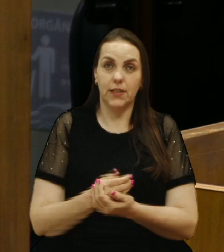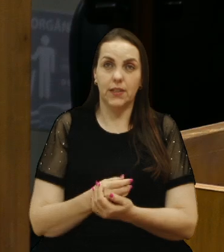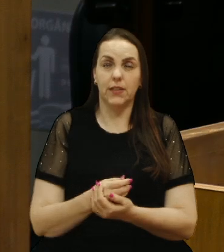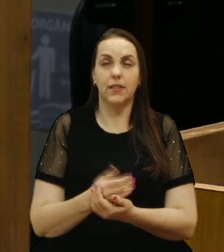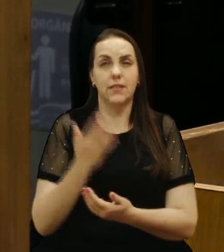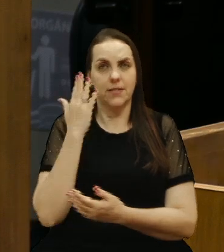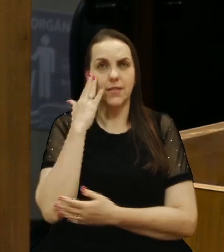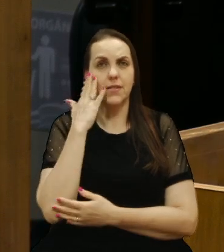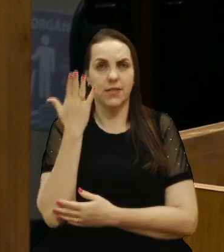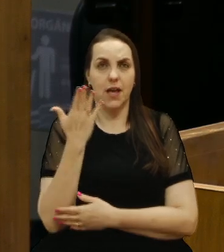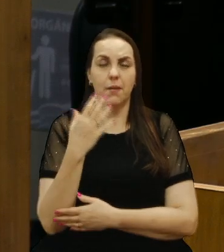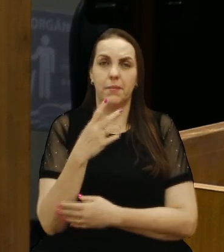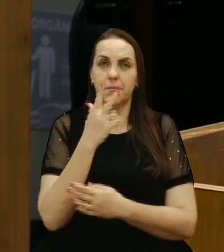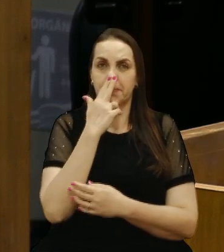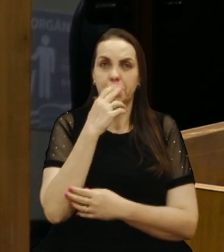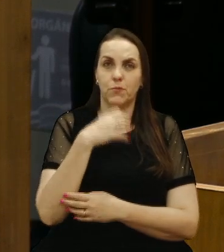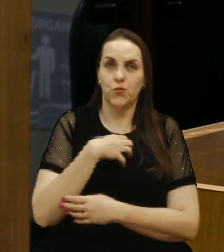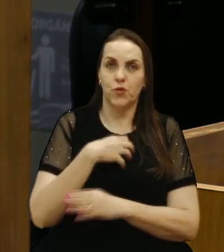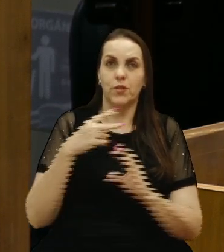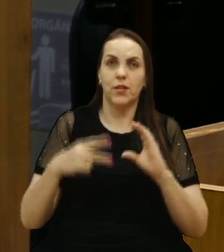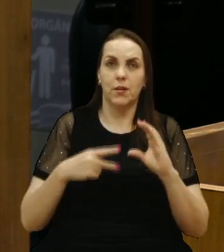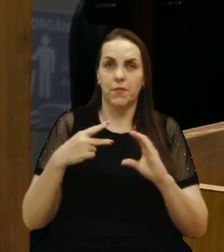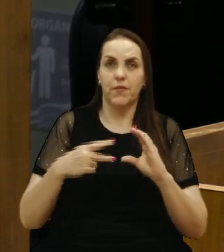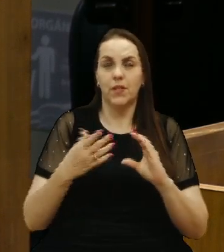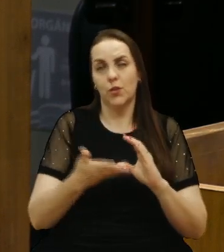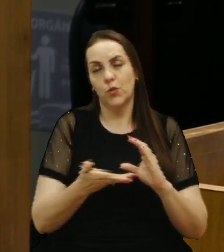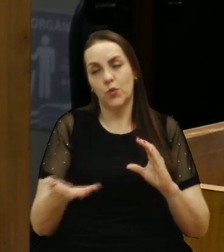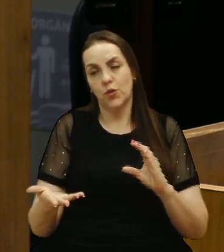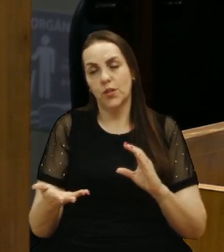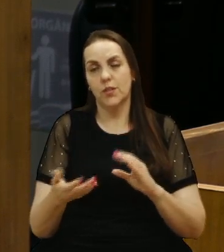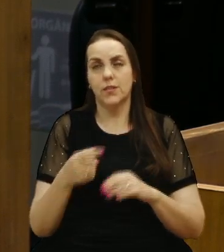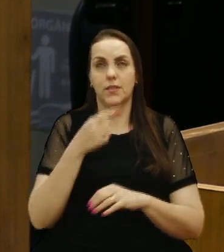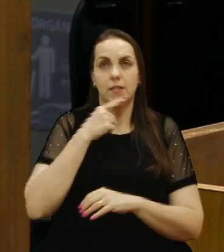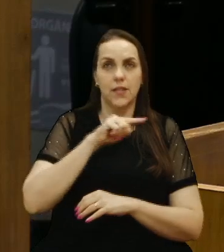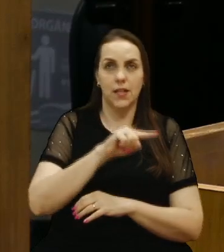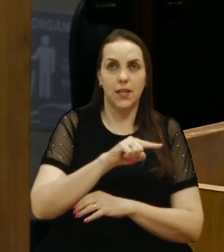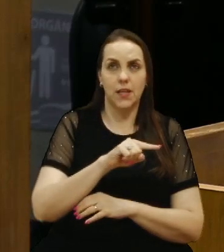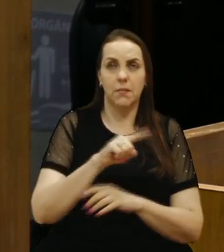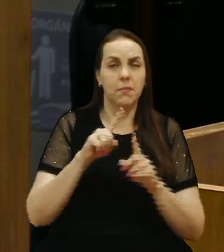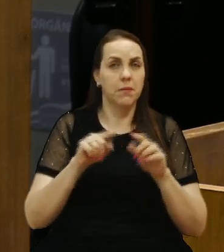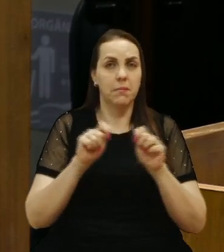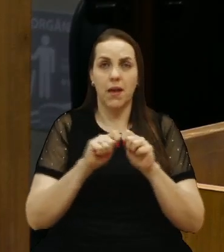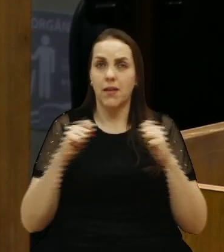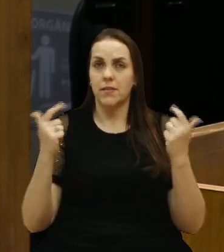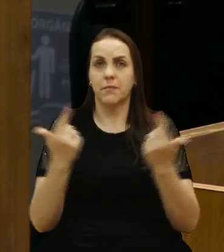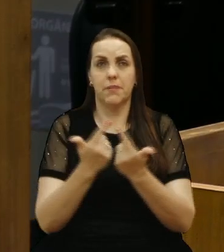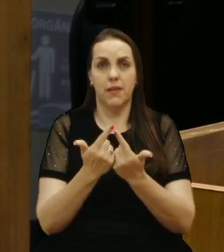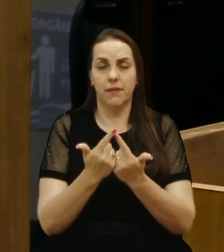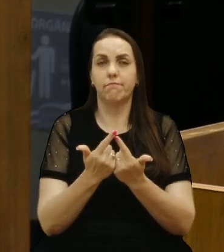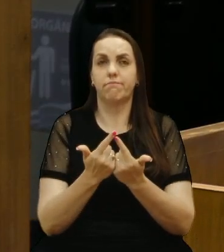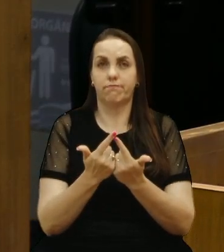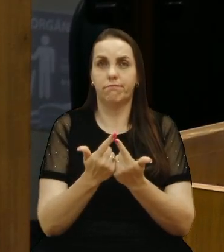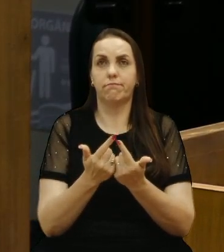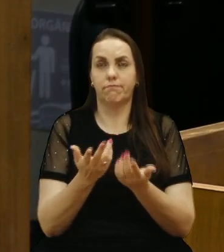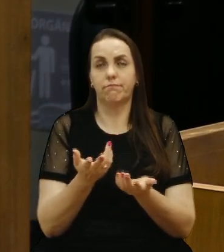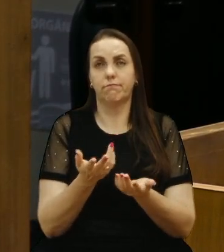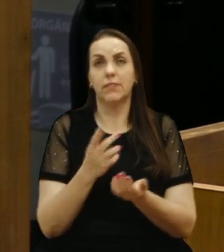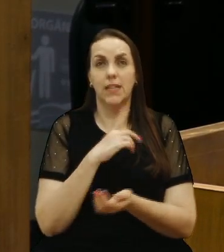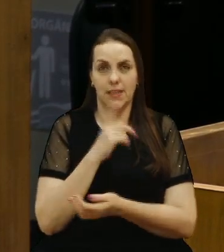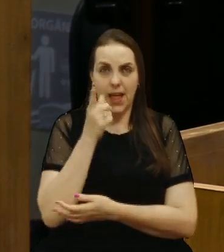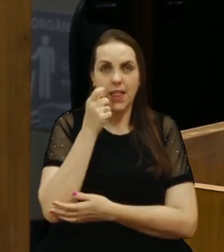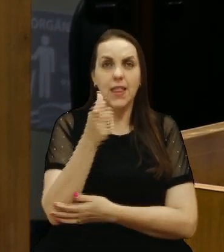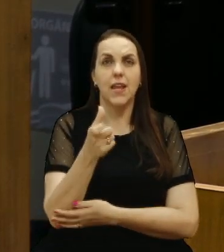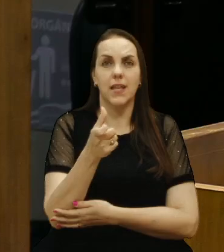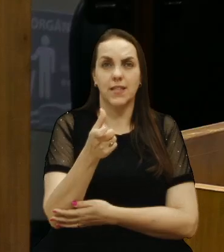que, da mesma forma aqui na Câmara de Vereadores, vereador Caleb, mas na Assembleia Legislativa, quando se tem